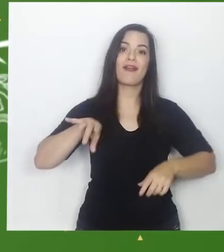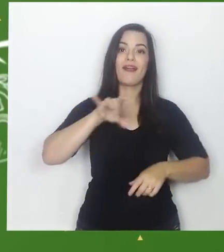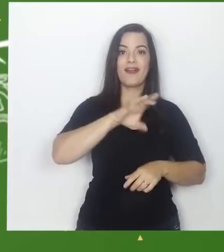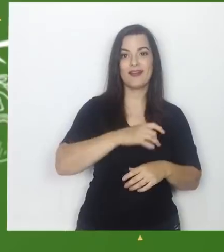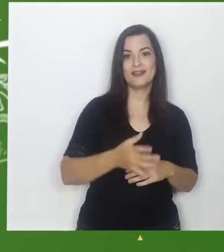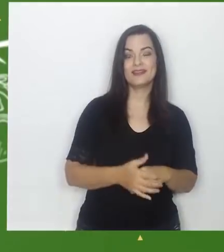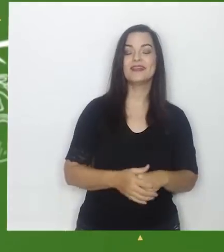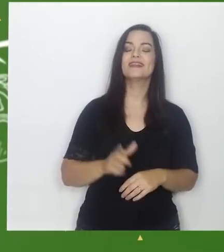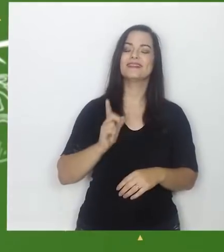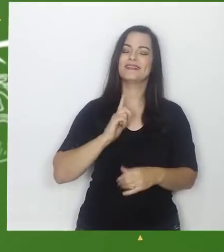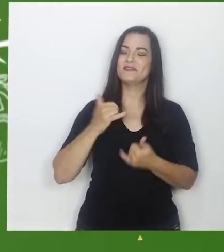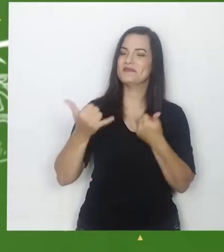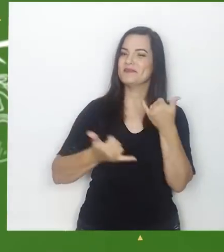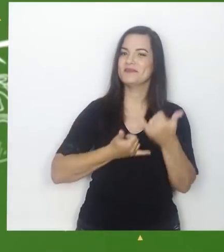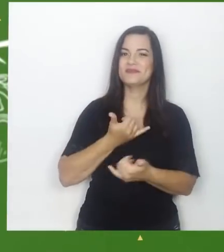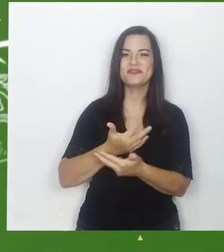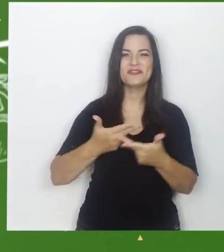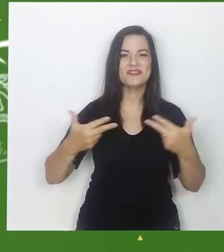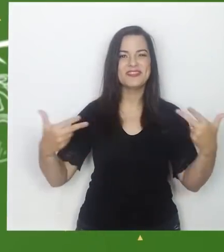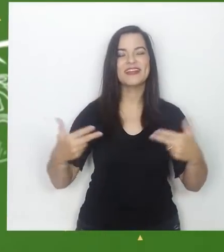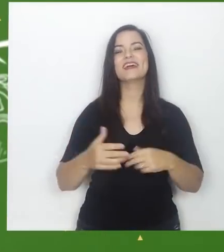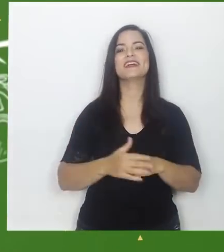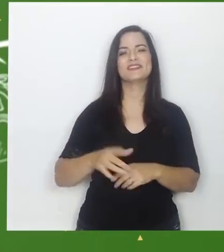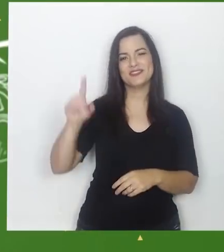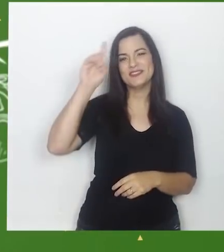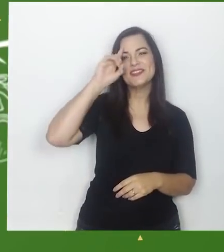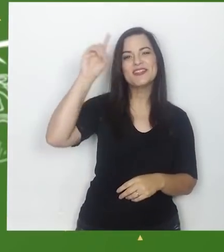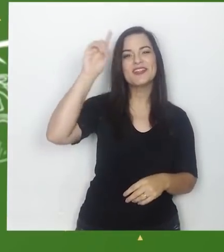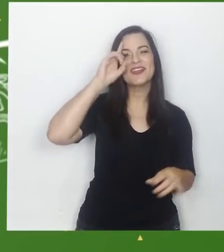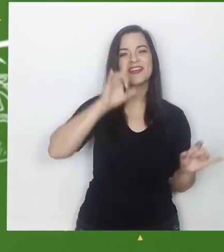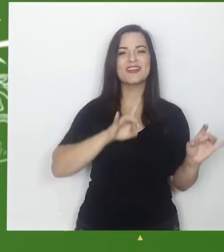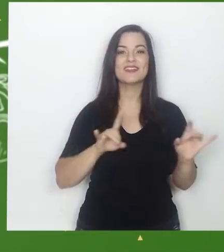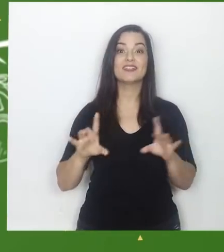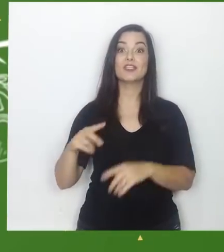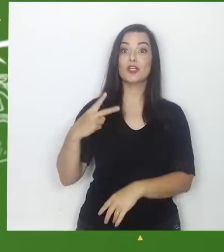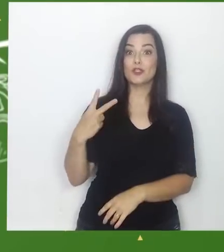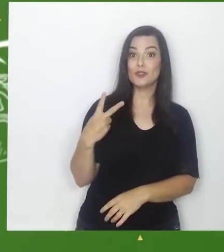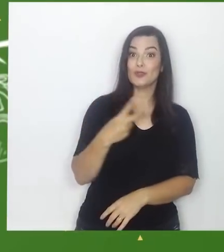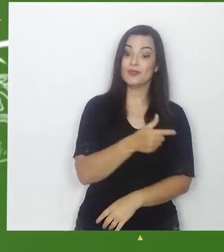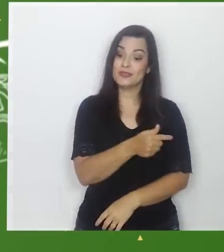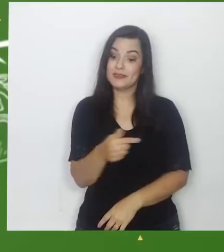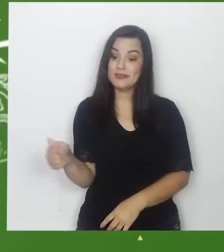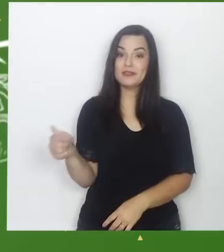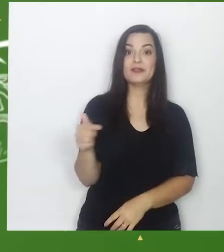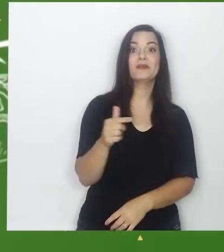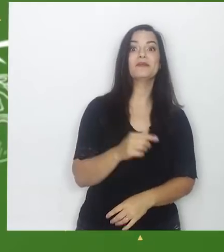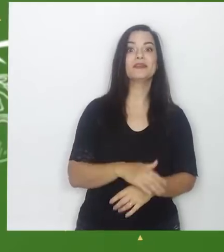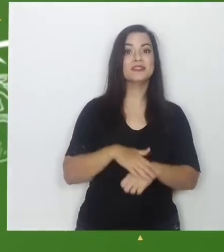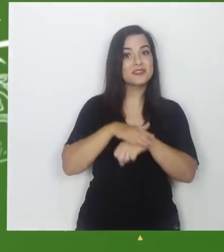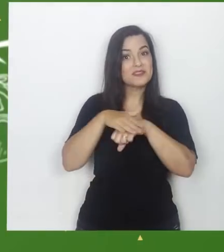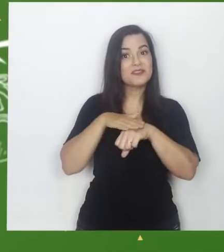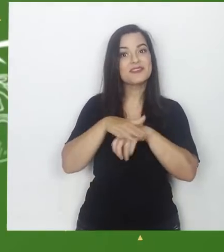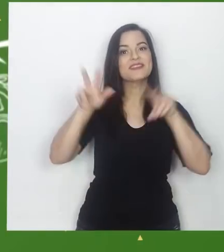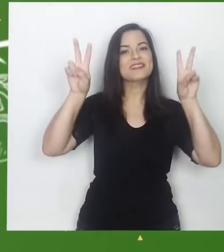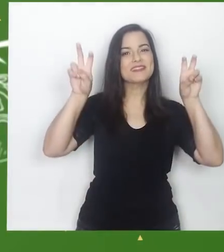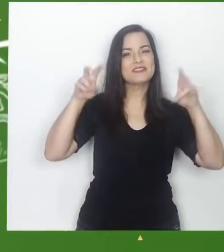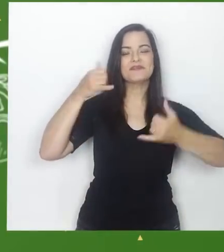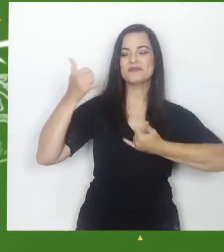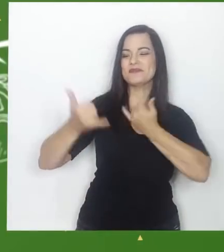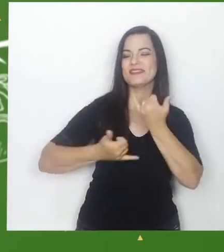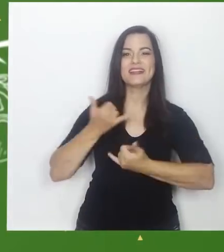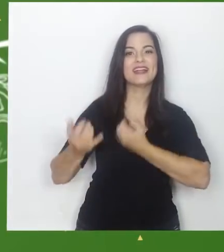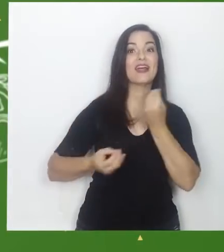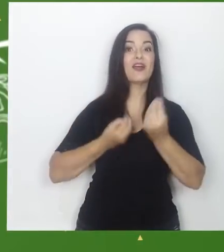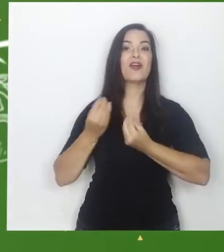estiveram aqui conosco todos os dias. Nós tivemos 2 semanas falando sobre as